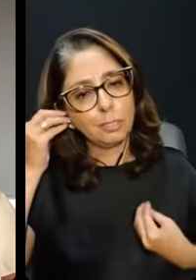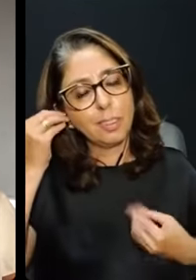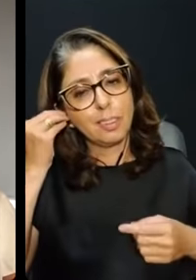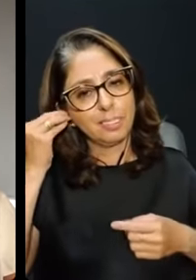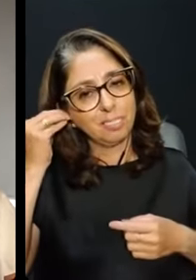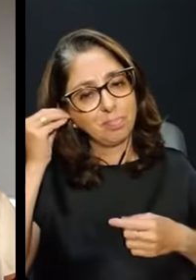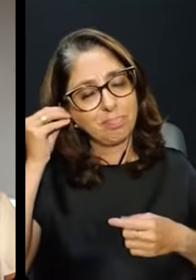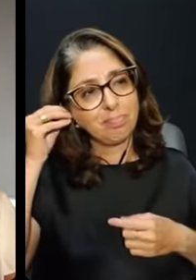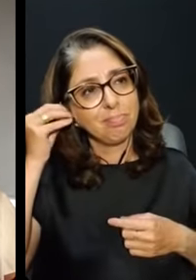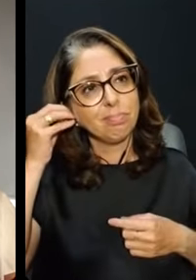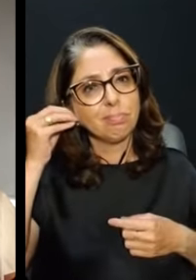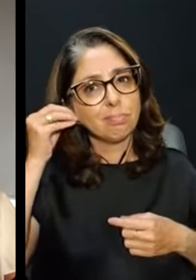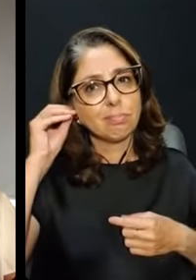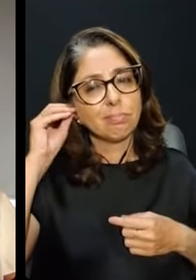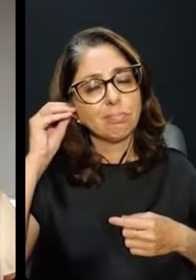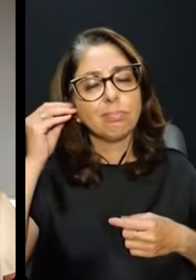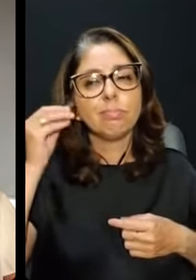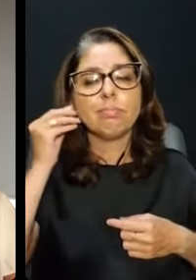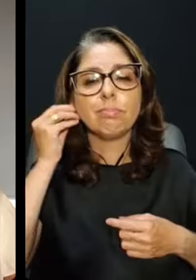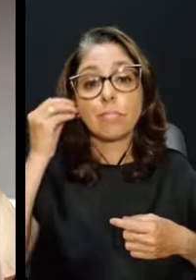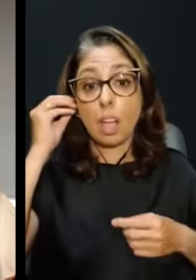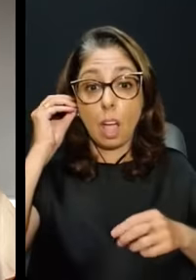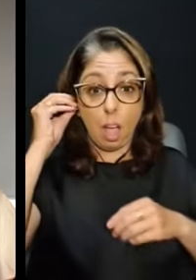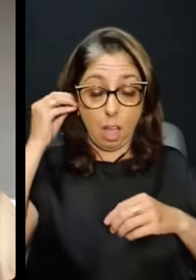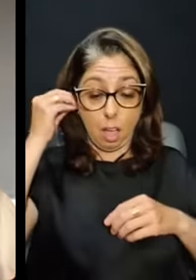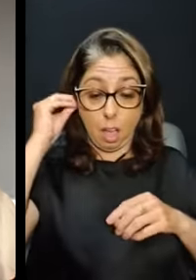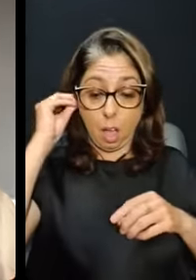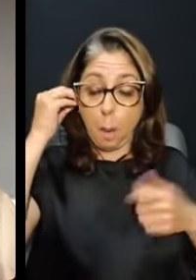conhecimento para a maior quantidade de pessoas possíveis.